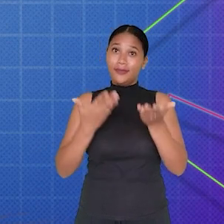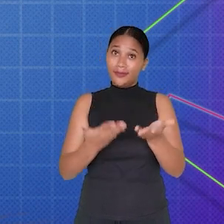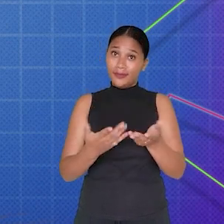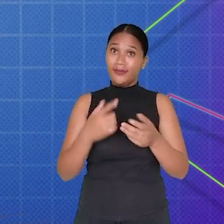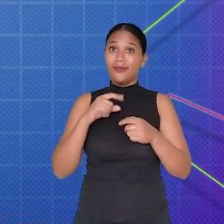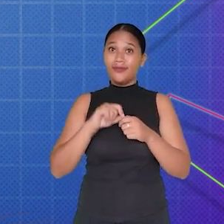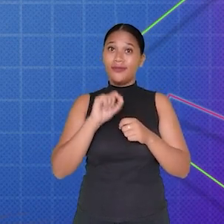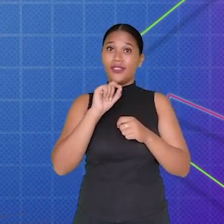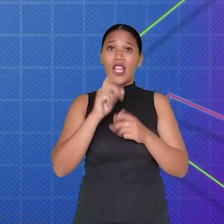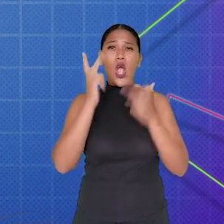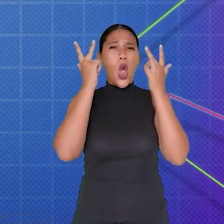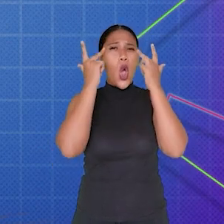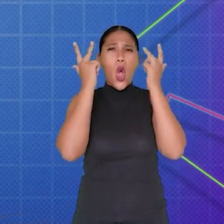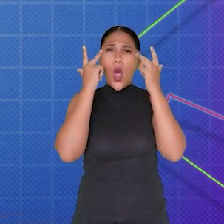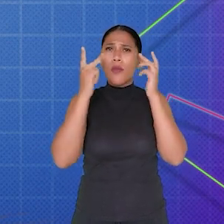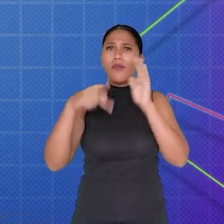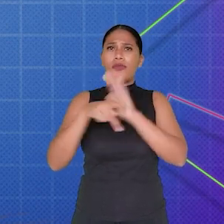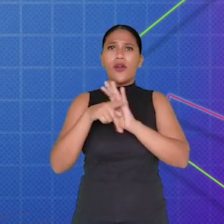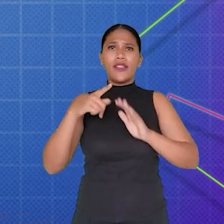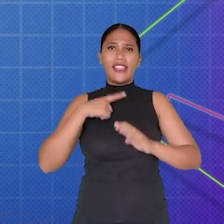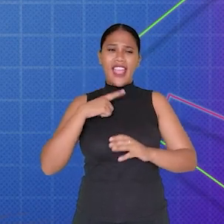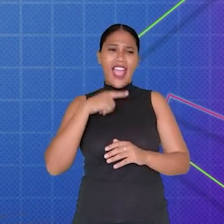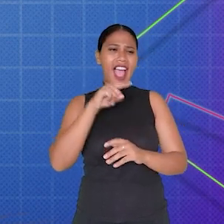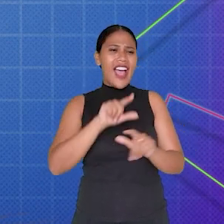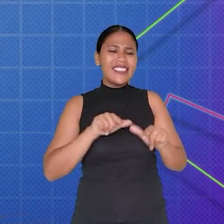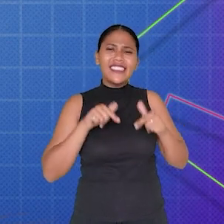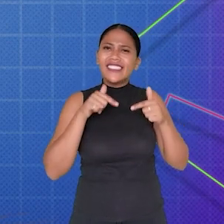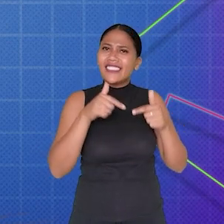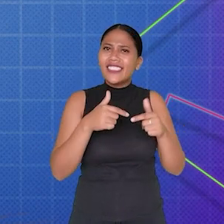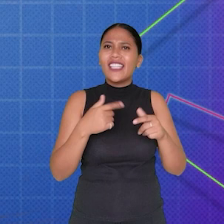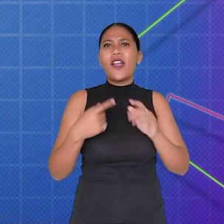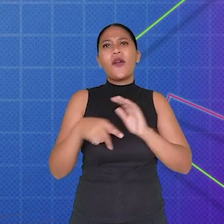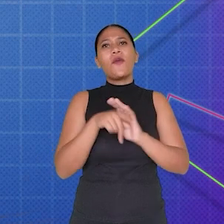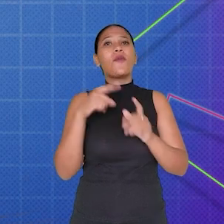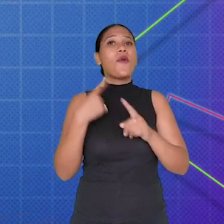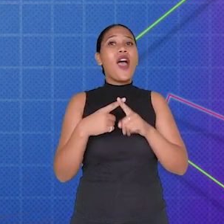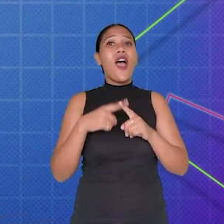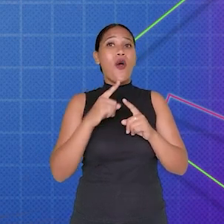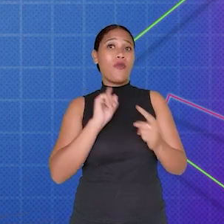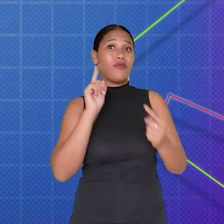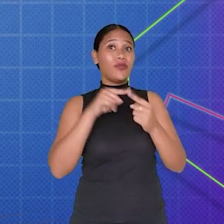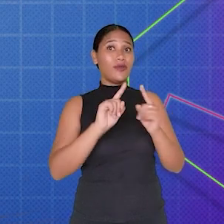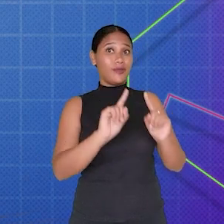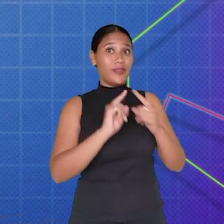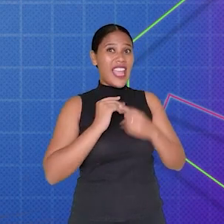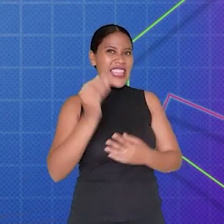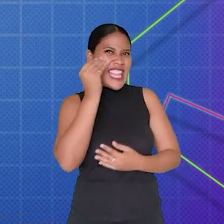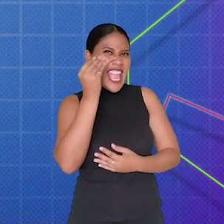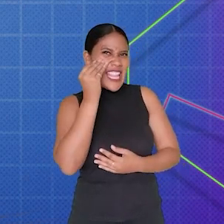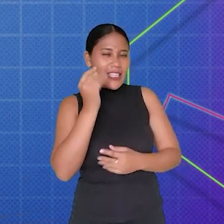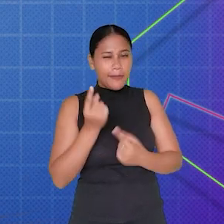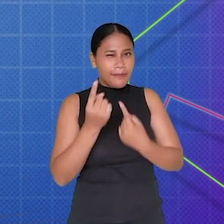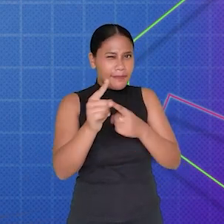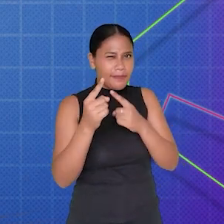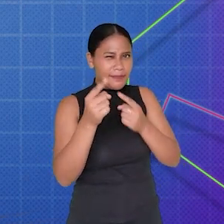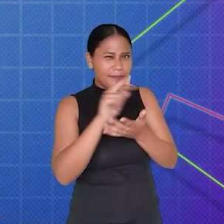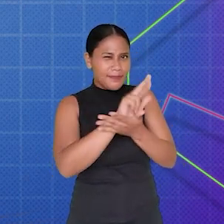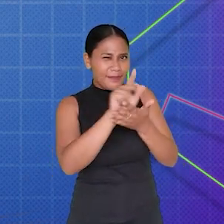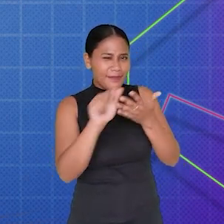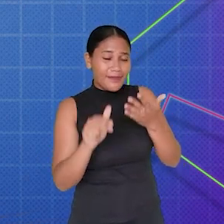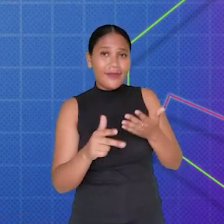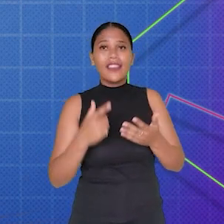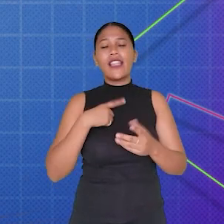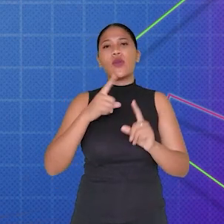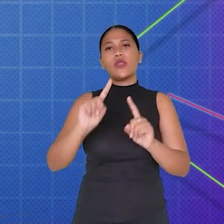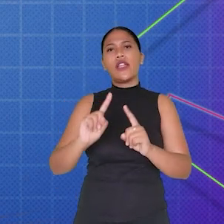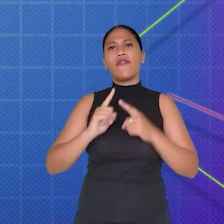certas ações. Essa abordagem é comum em jogos de plataforma e ação, onde o objetivo é testar as habilidades do jogador em uma